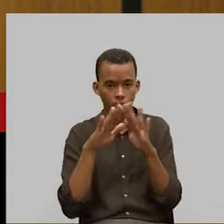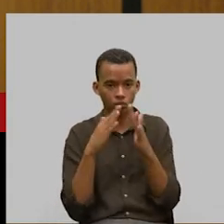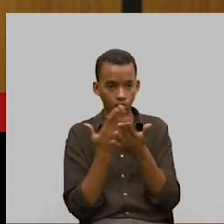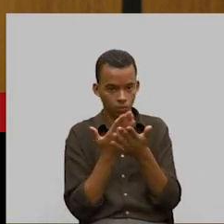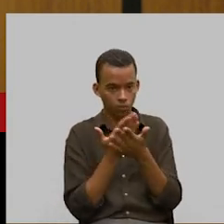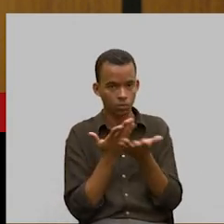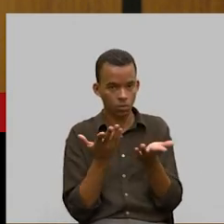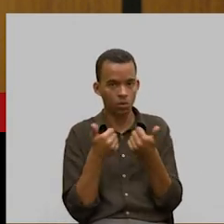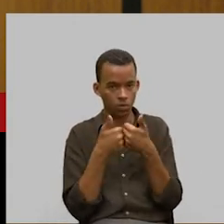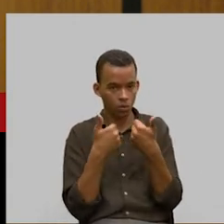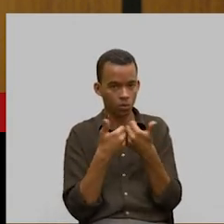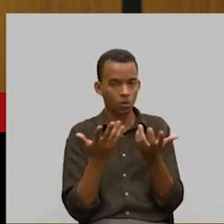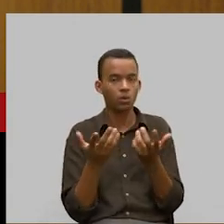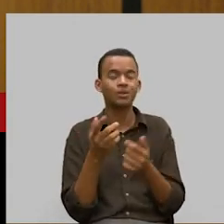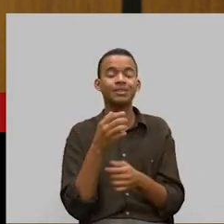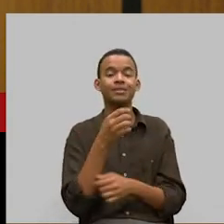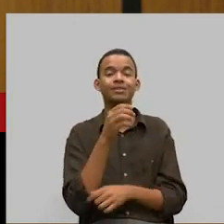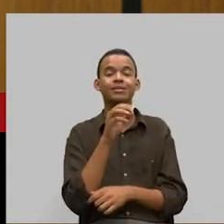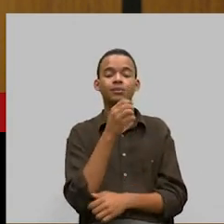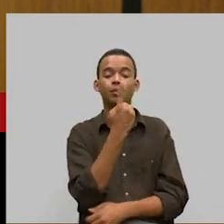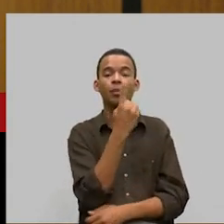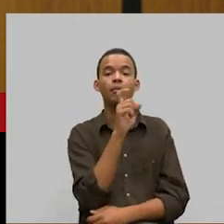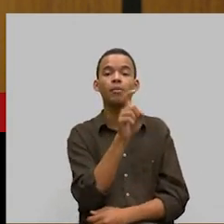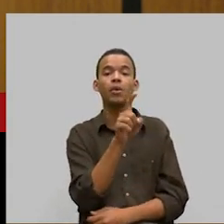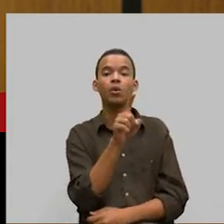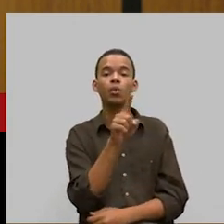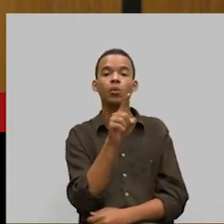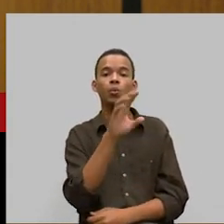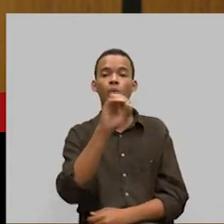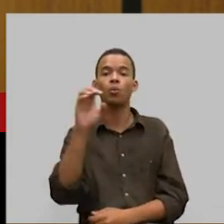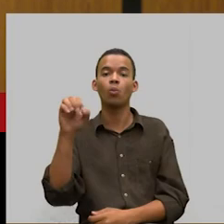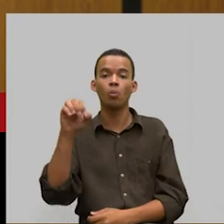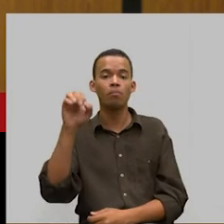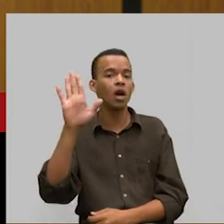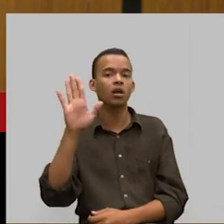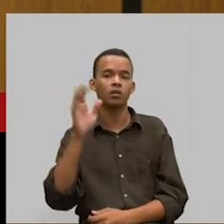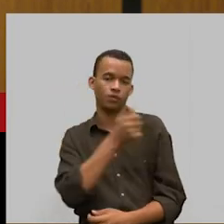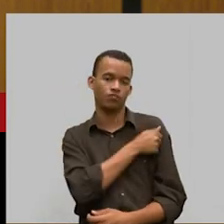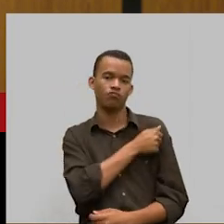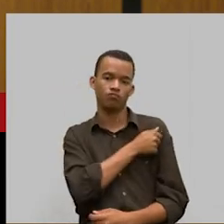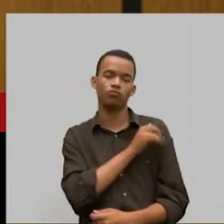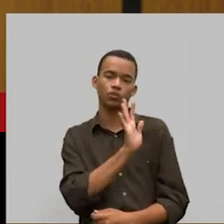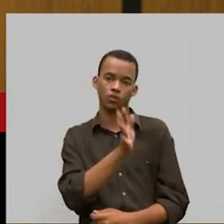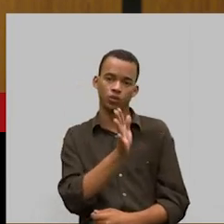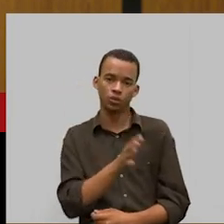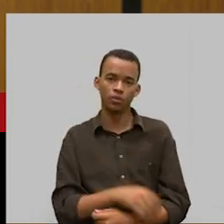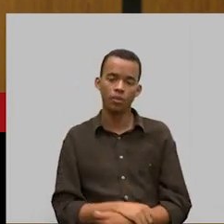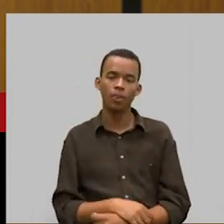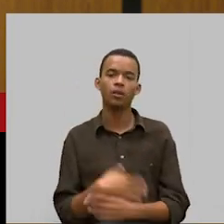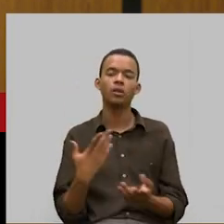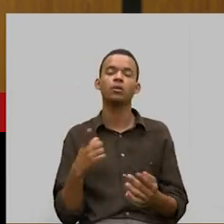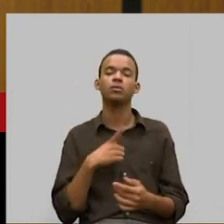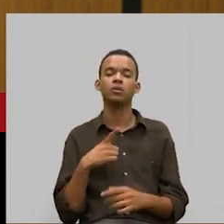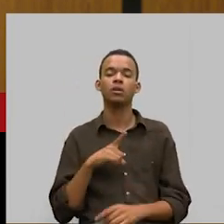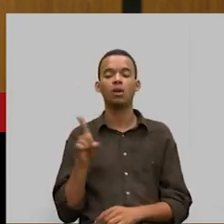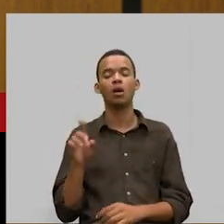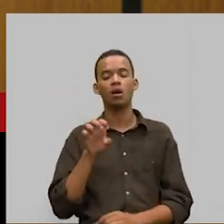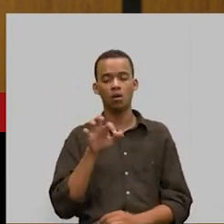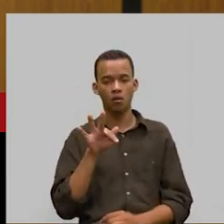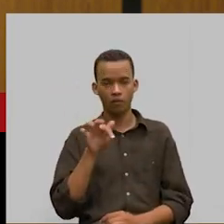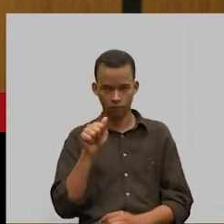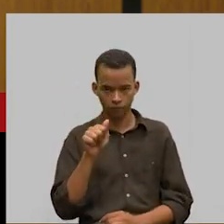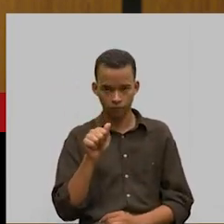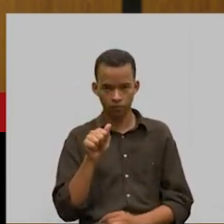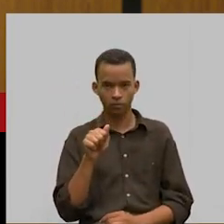apresentar aqui hoje a oportunidade da gente dialogar o objetivo da ean objetivo das efas de Minas Gerais é dialogar com o